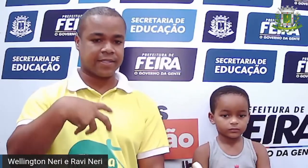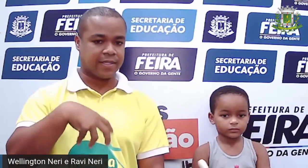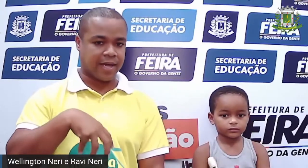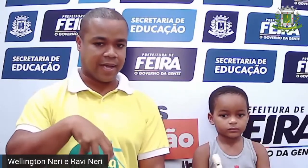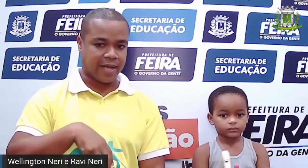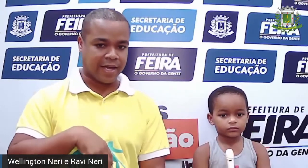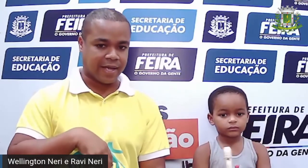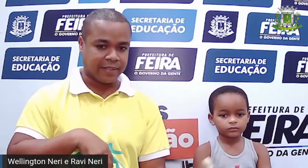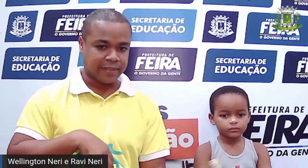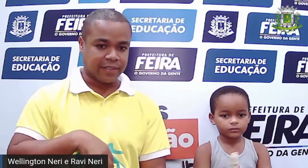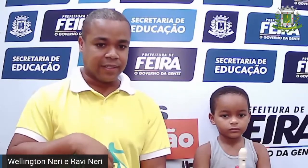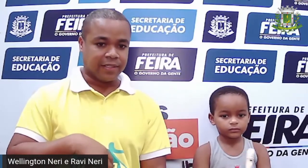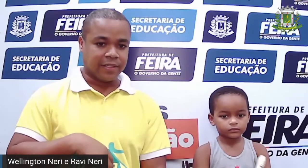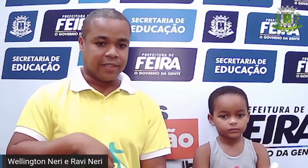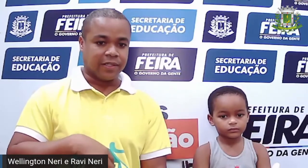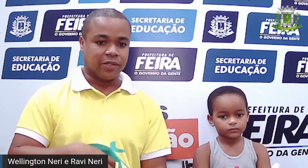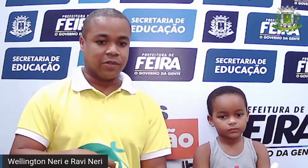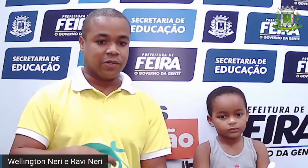pegar esse ar